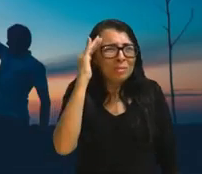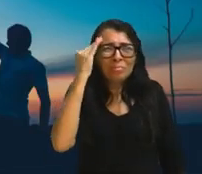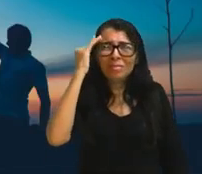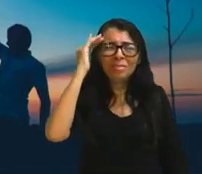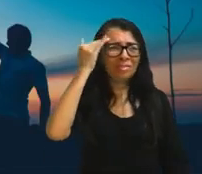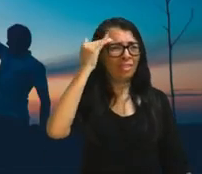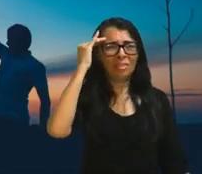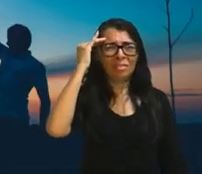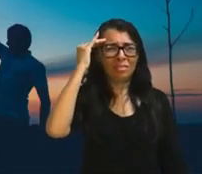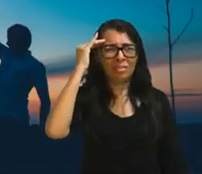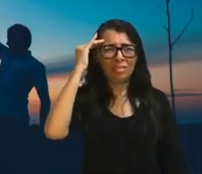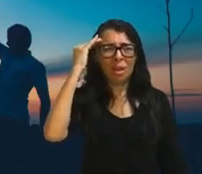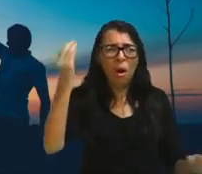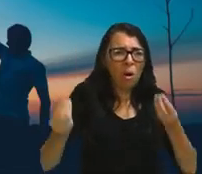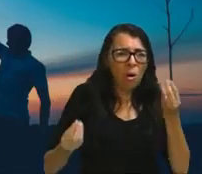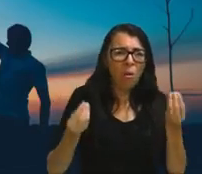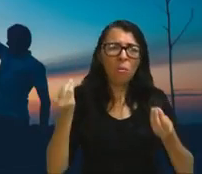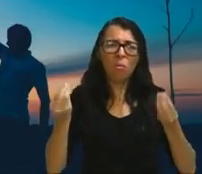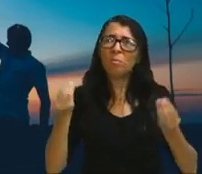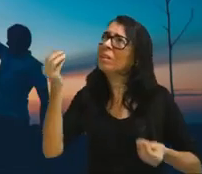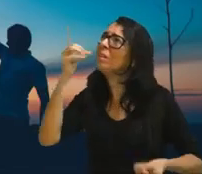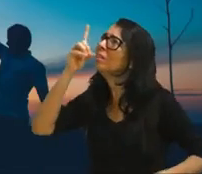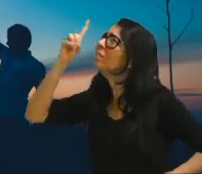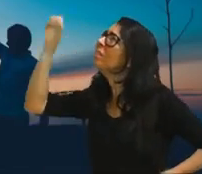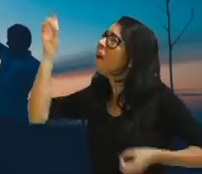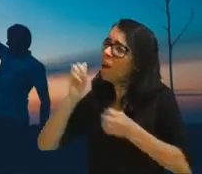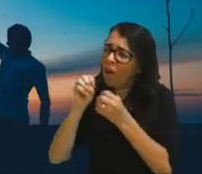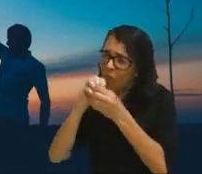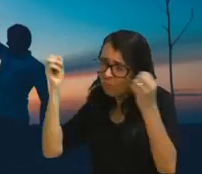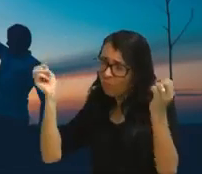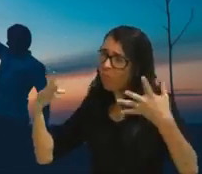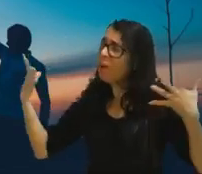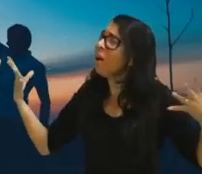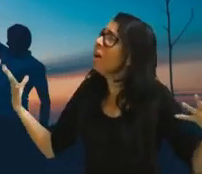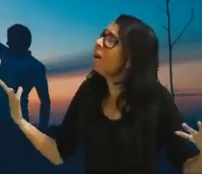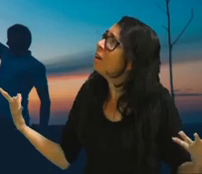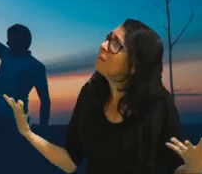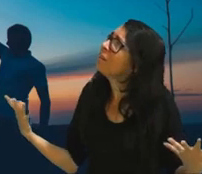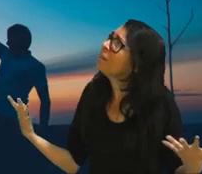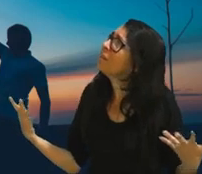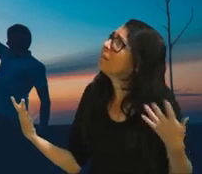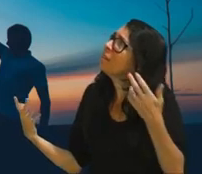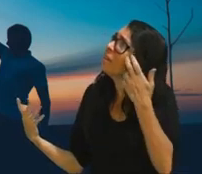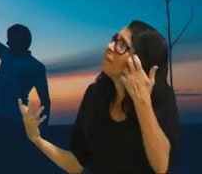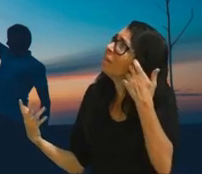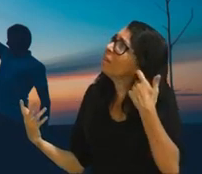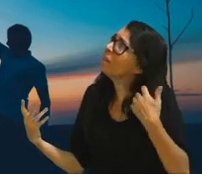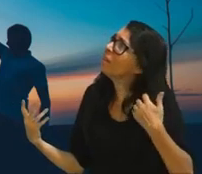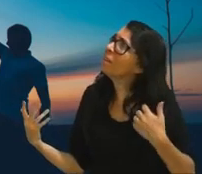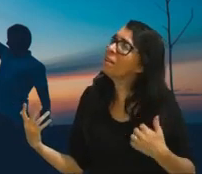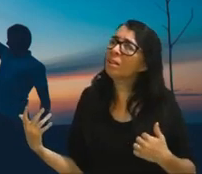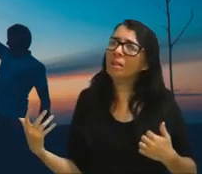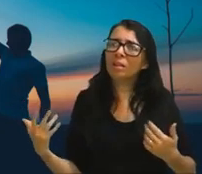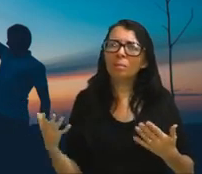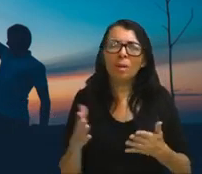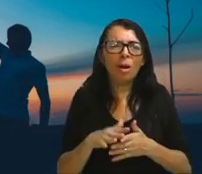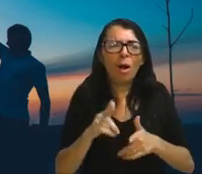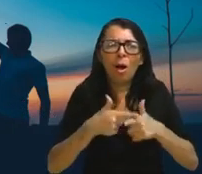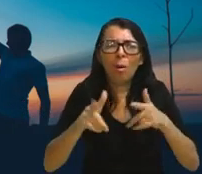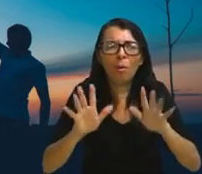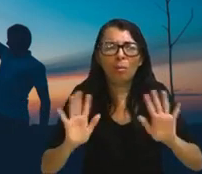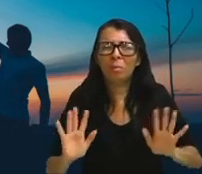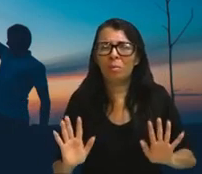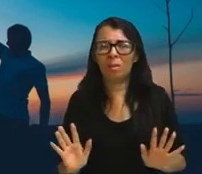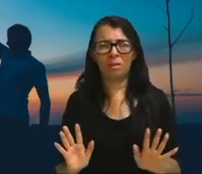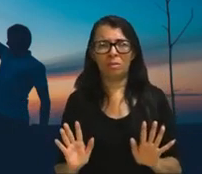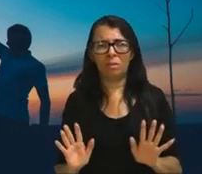servas, morrendo, porque nós não entendemos os planos de Deus, mesmo assim nós devemos buscar refúgio em Deus, porque é Ele que nos dá